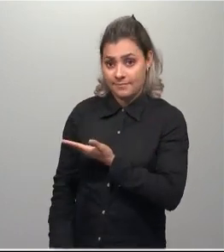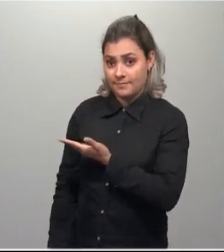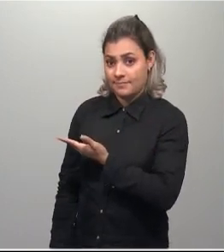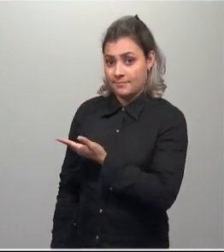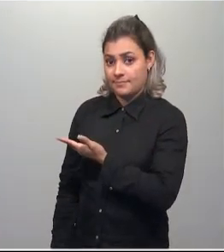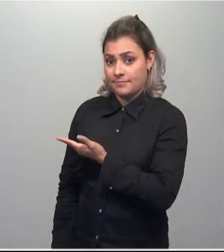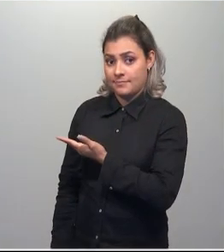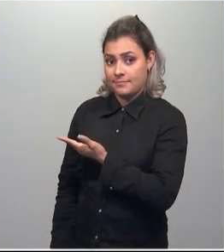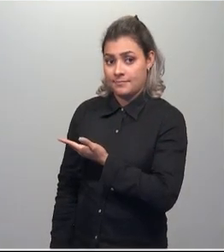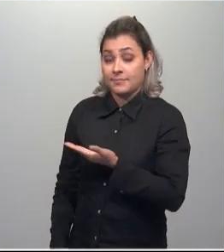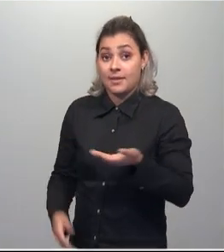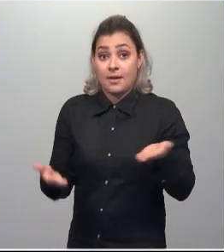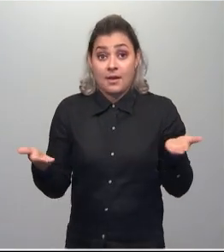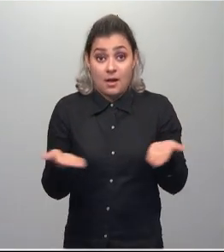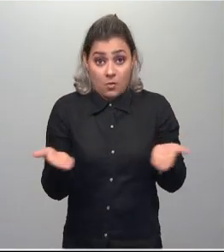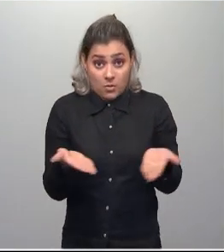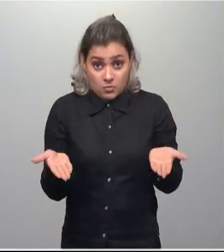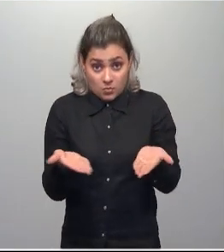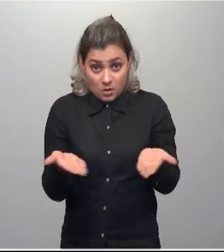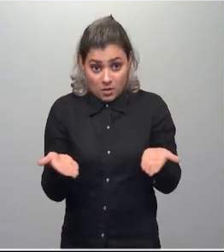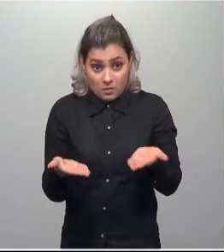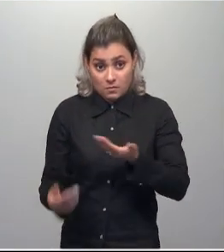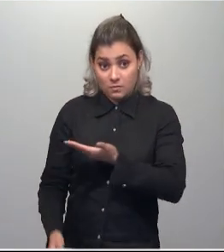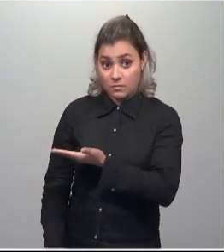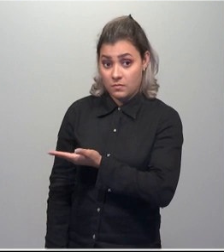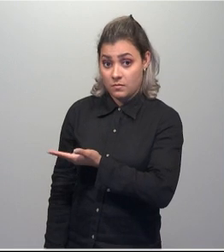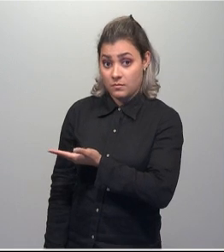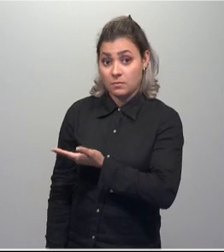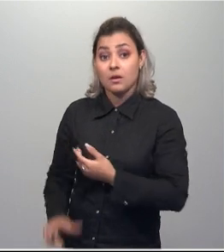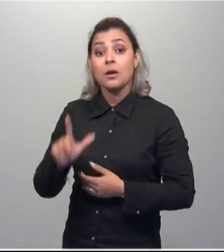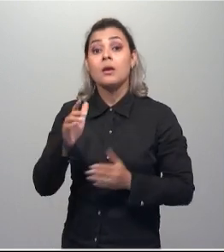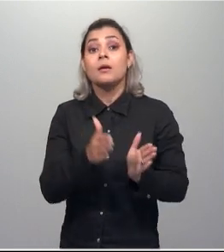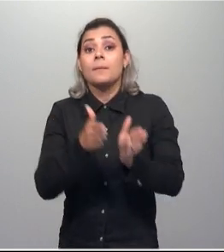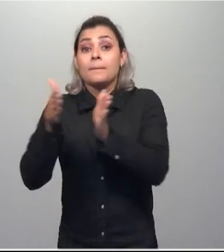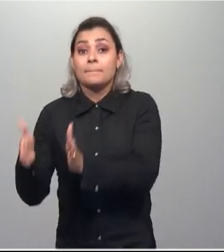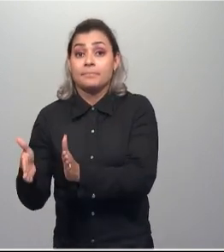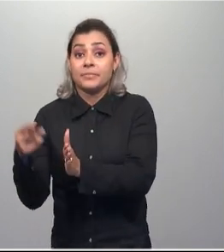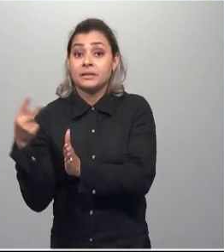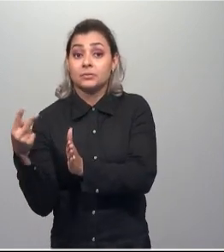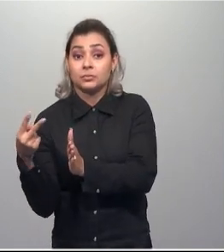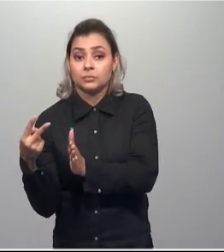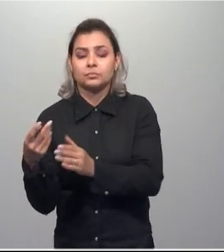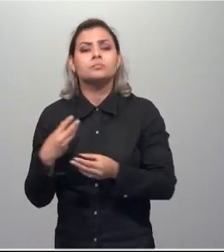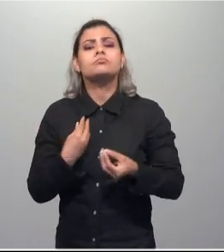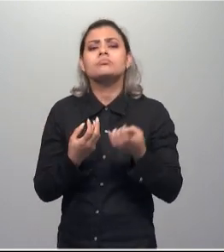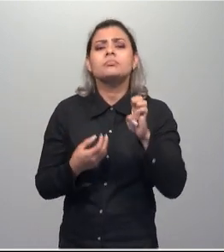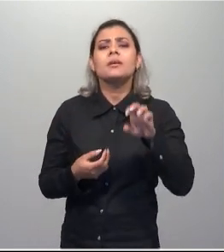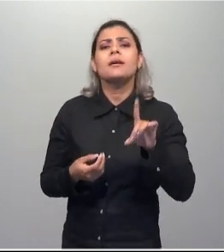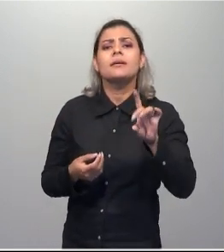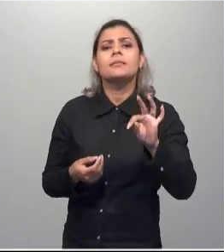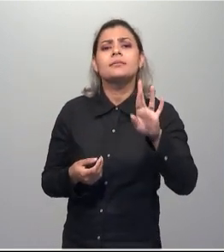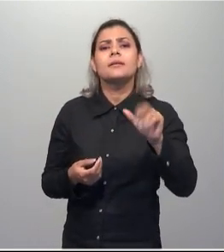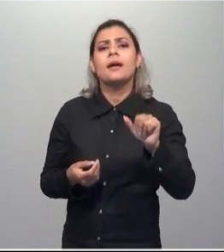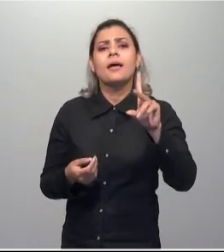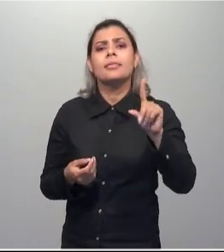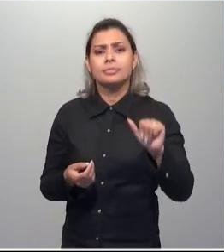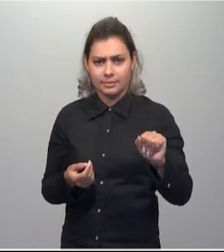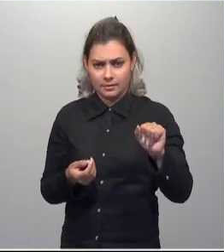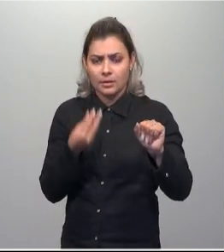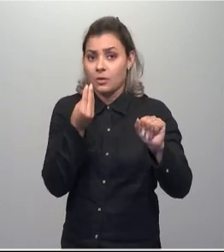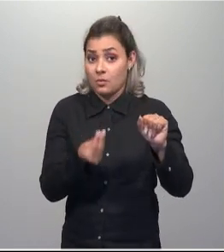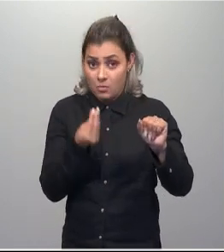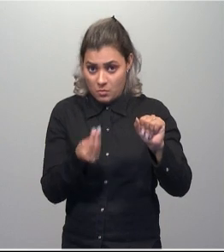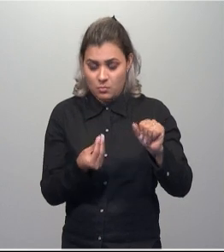estado atual o próximo estado e o que acontece com as entradas então quando a minha